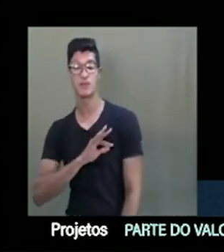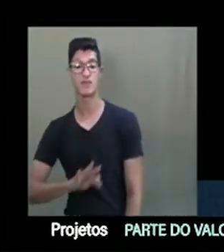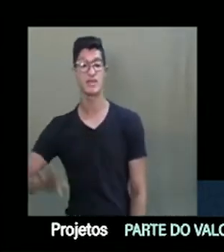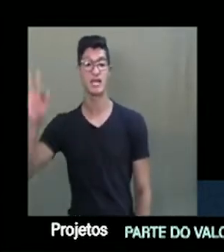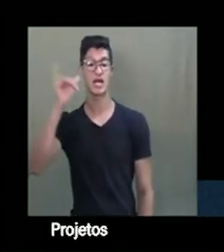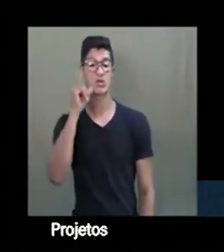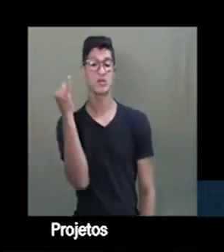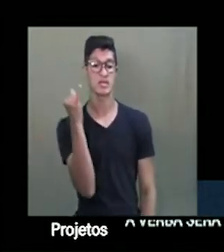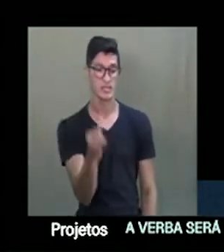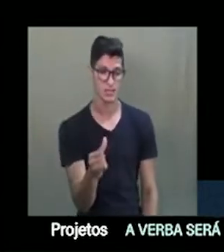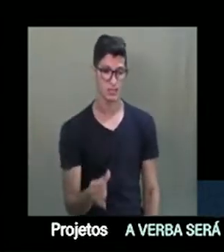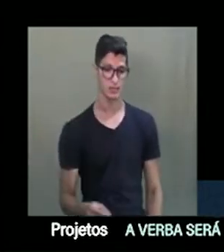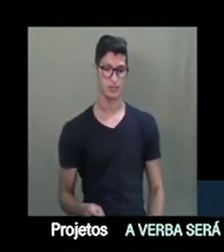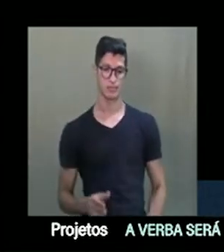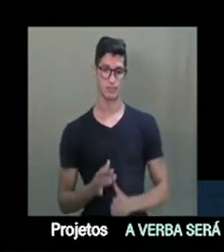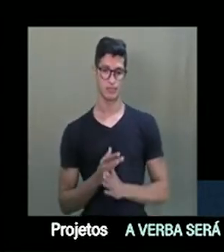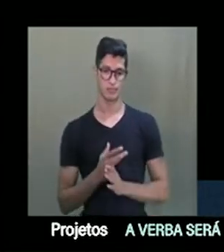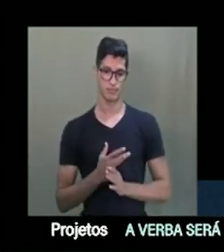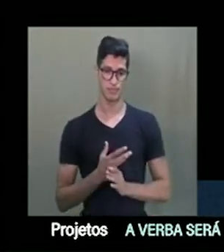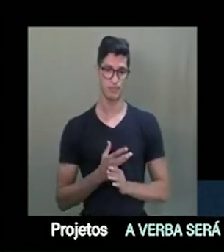que disse a ele.